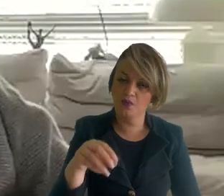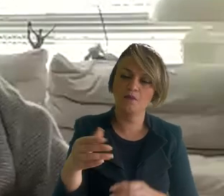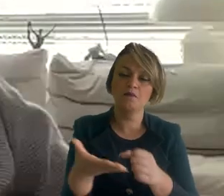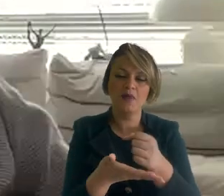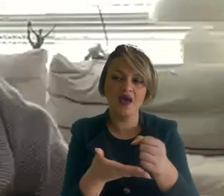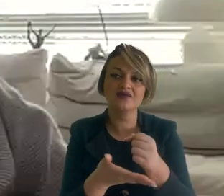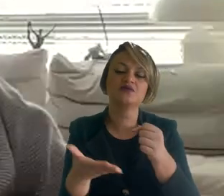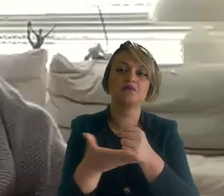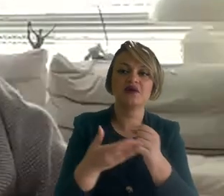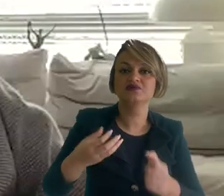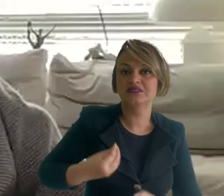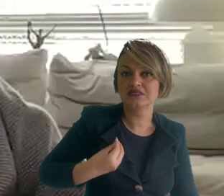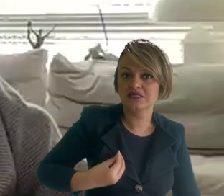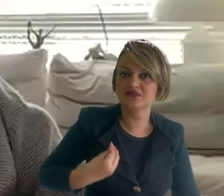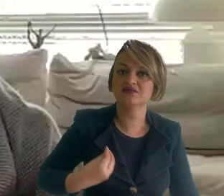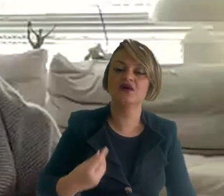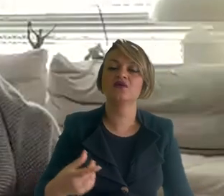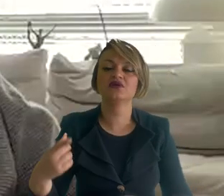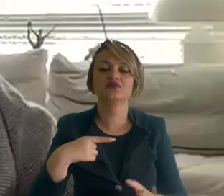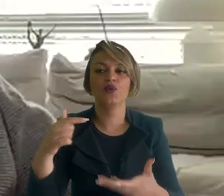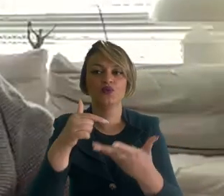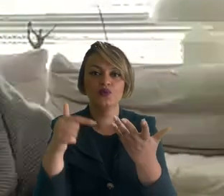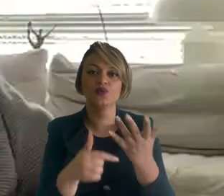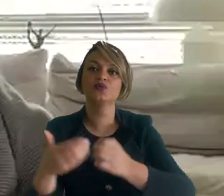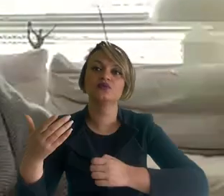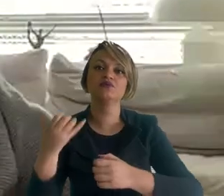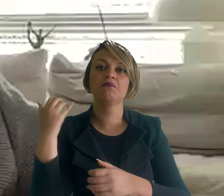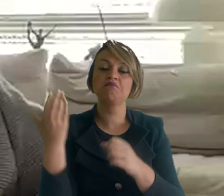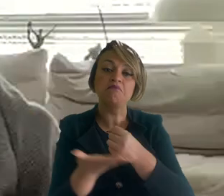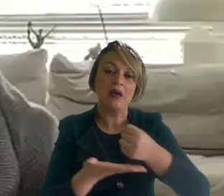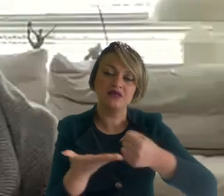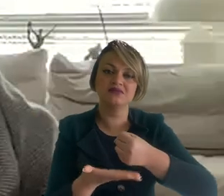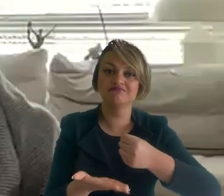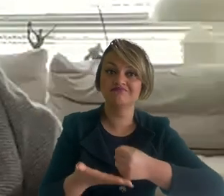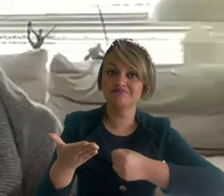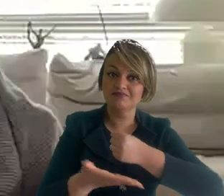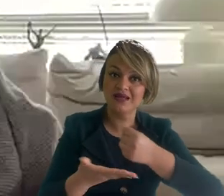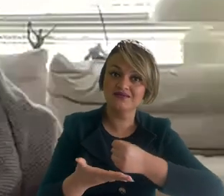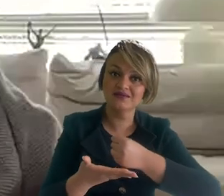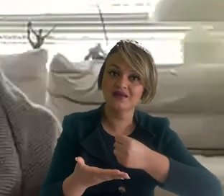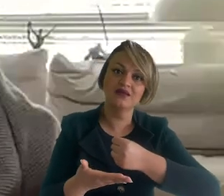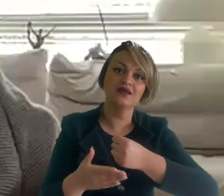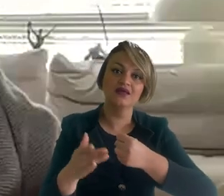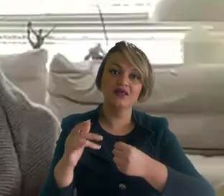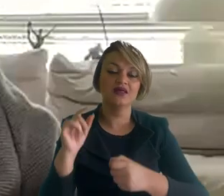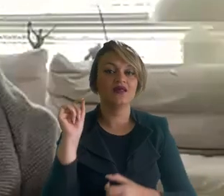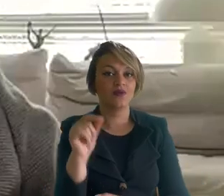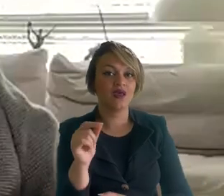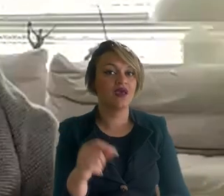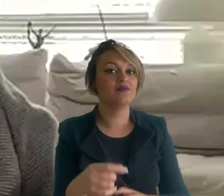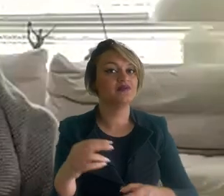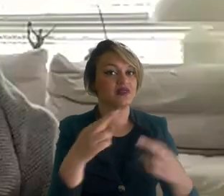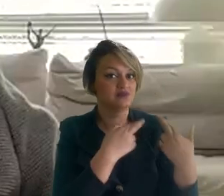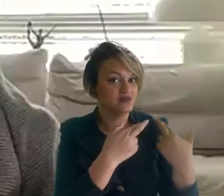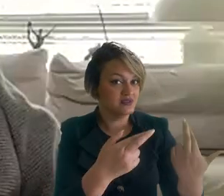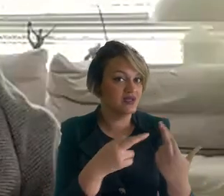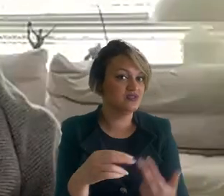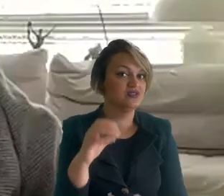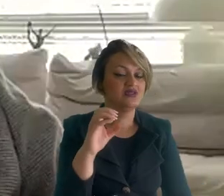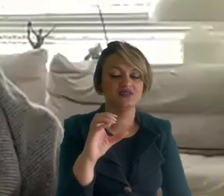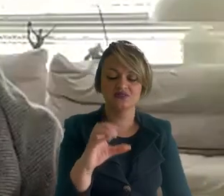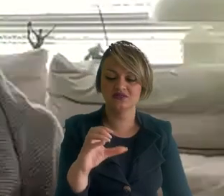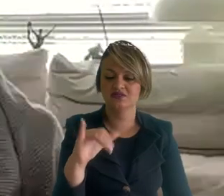acobertados por essa circunstância fundamental de ser o a responsabilidade civil